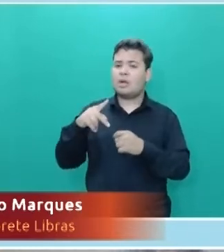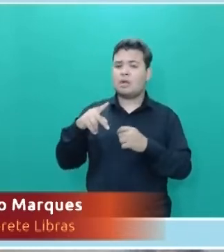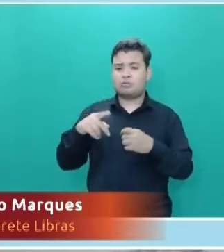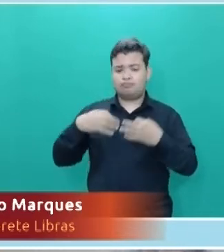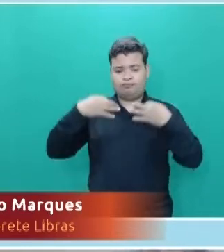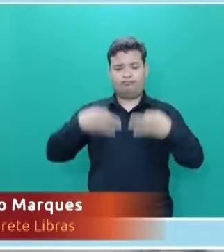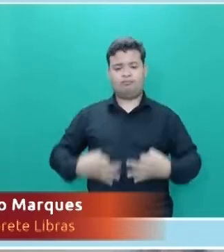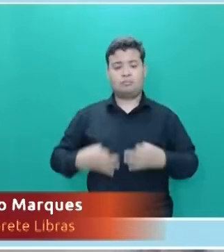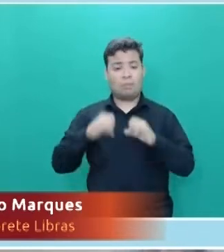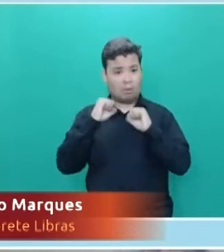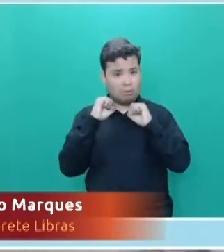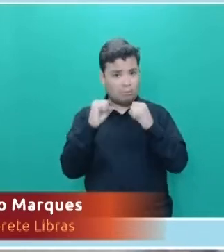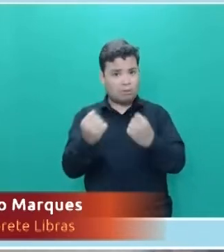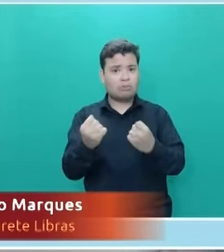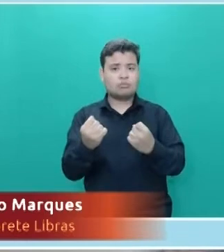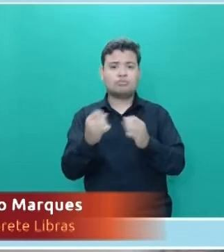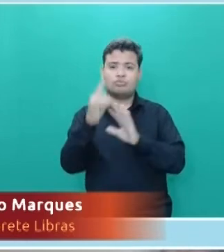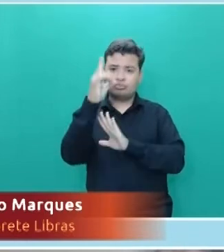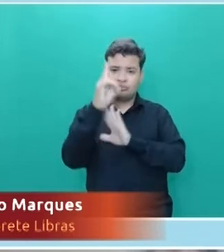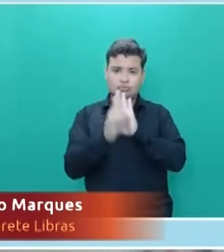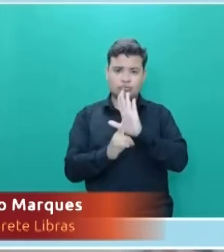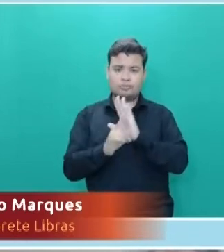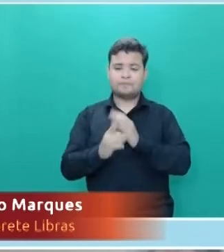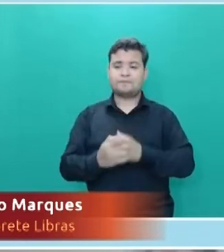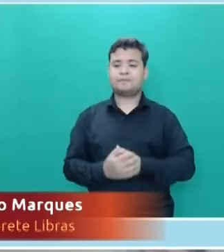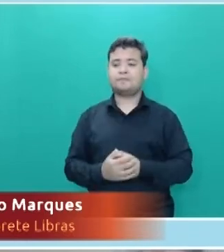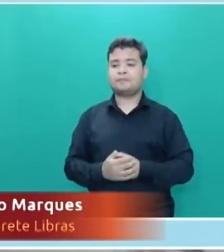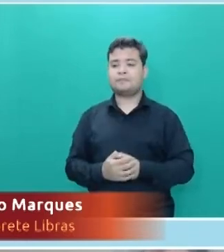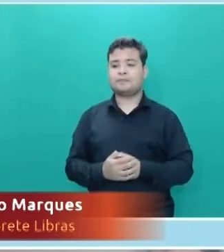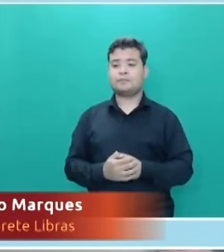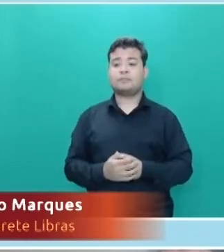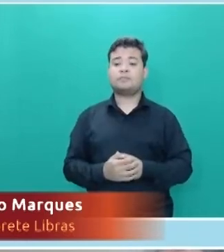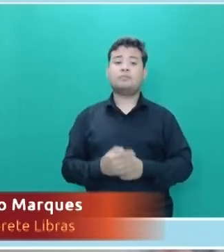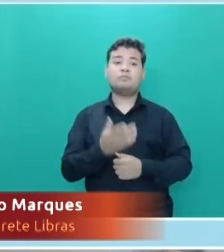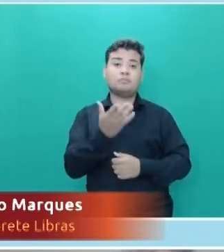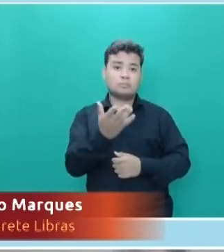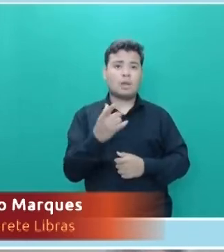né? E aí a gente tem todos outros processos que vêm